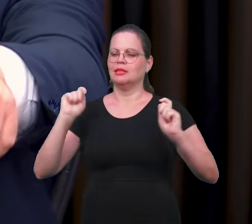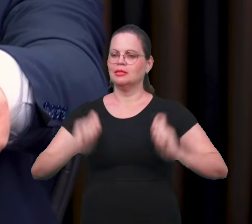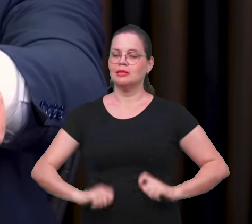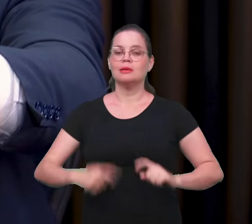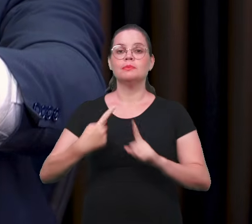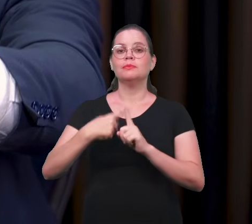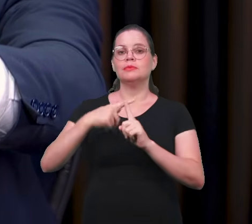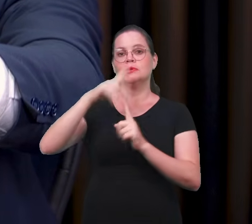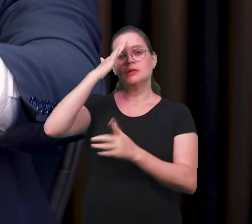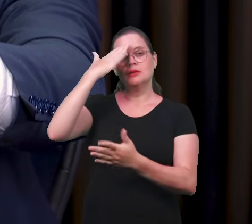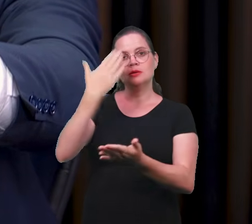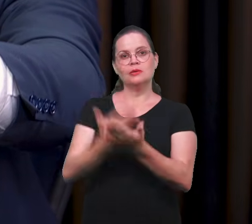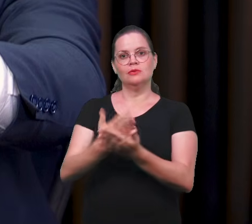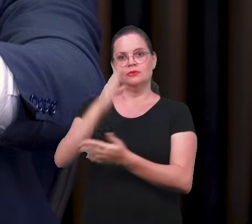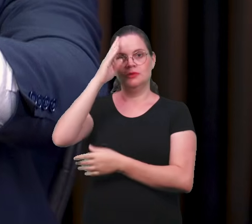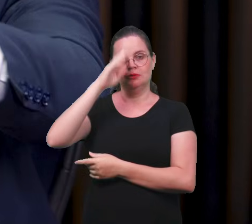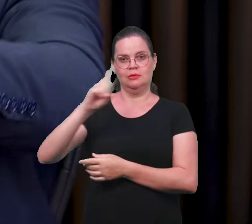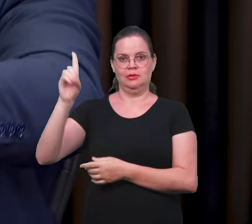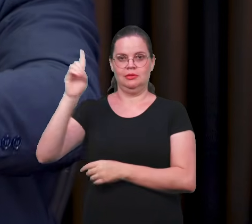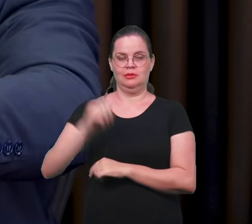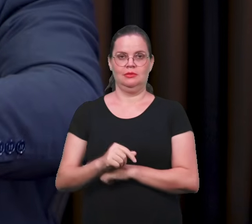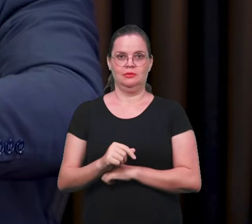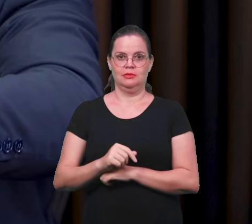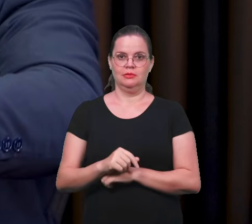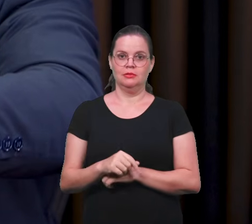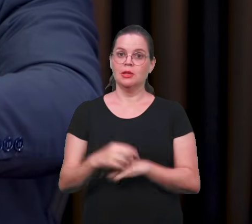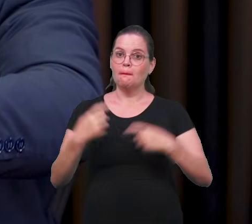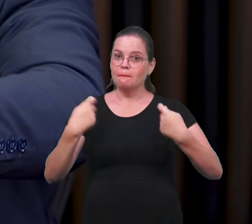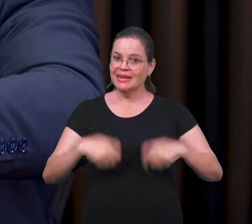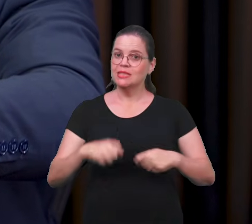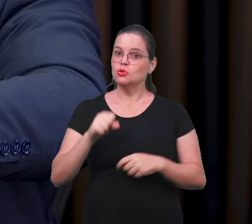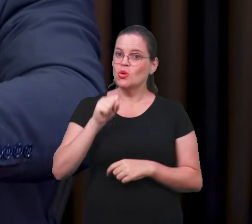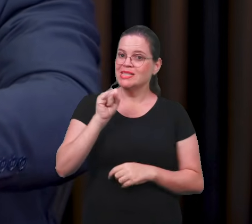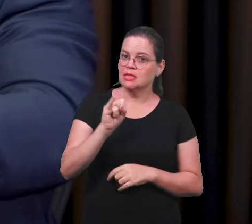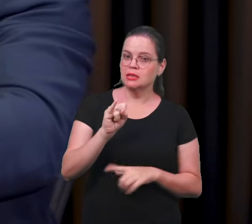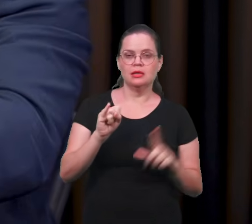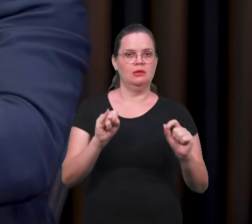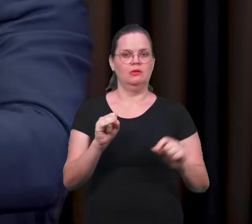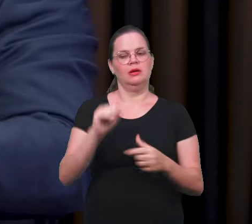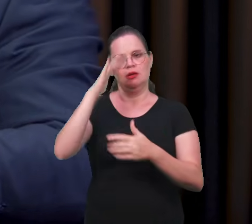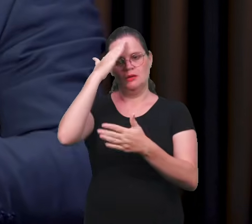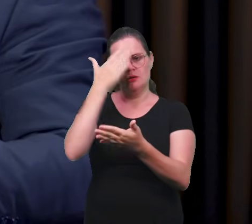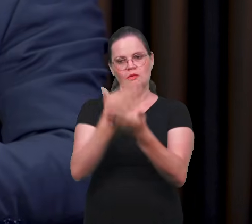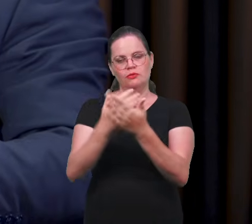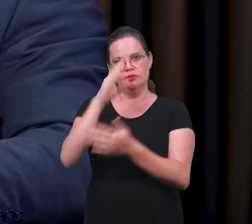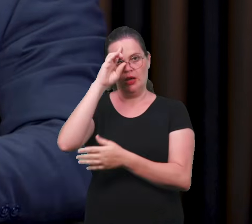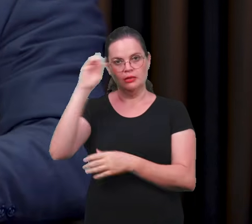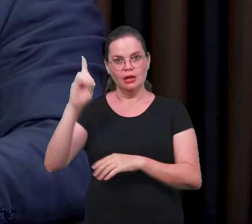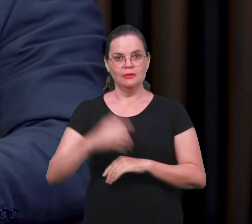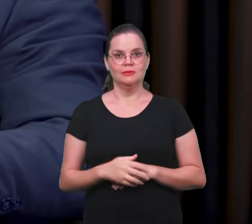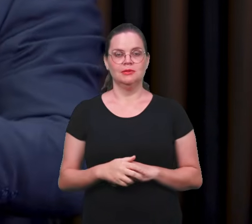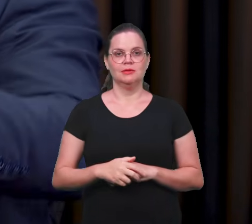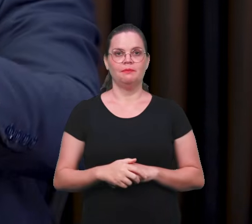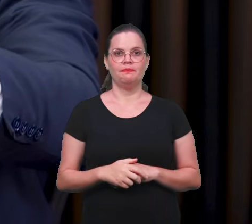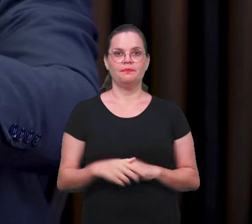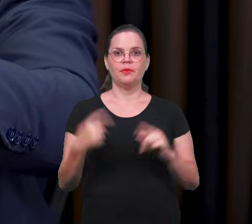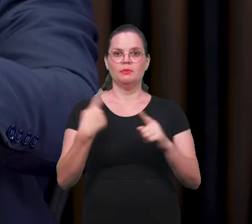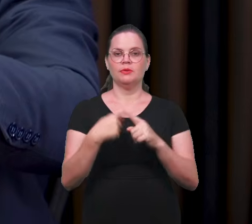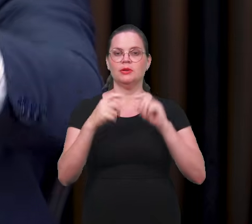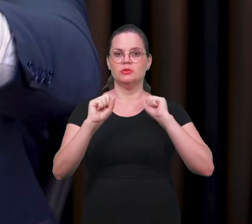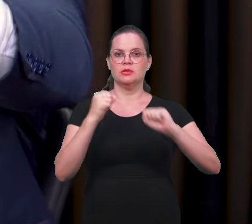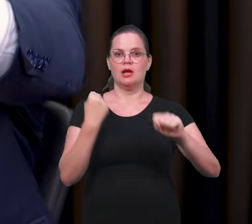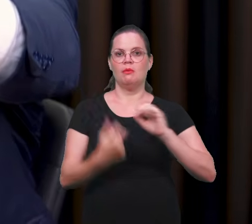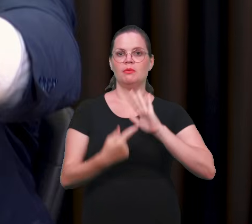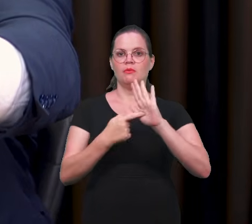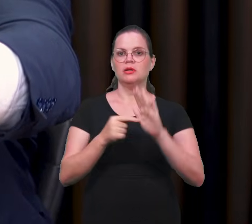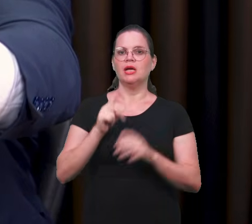confiou no Senhor. A condição é essa. A continuação desse salmo, a palavra diz assim, ó, e vão indo